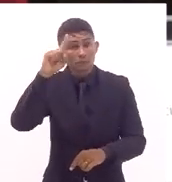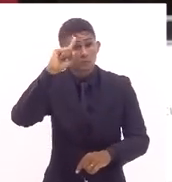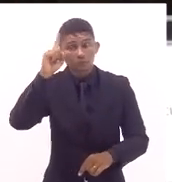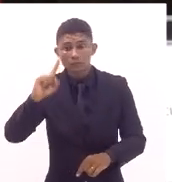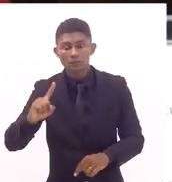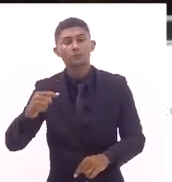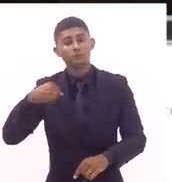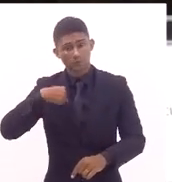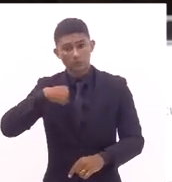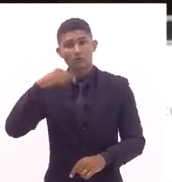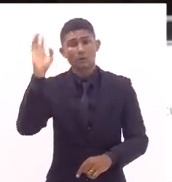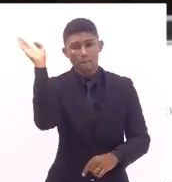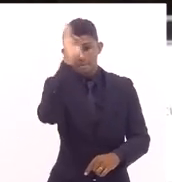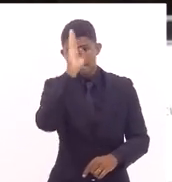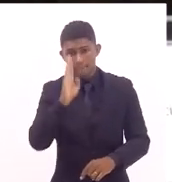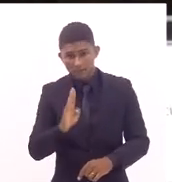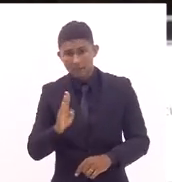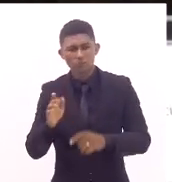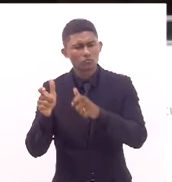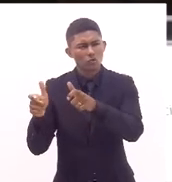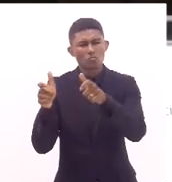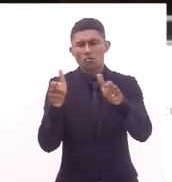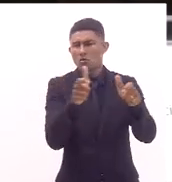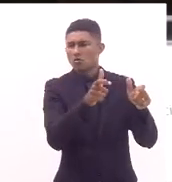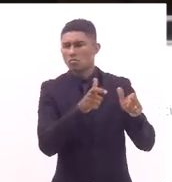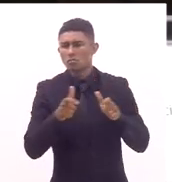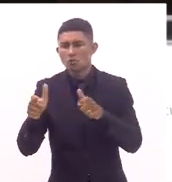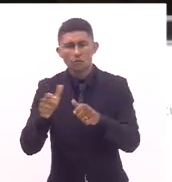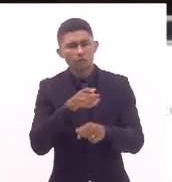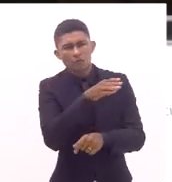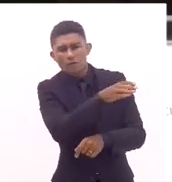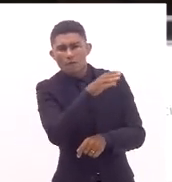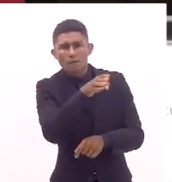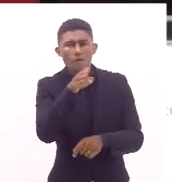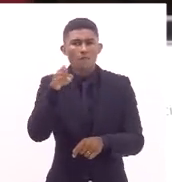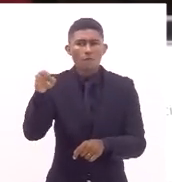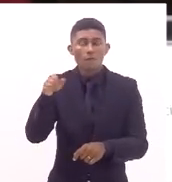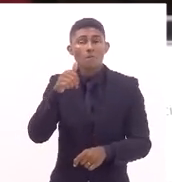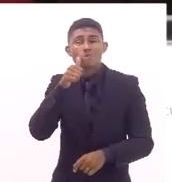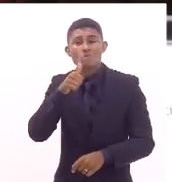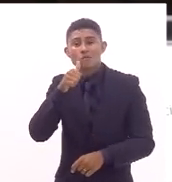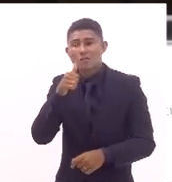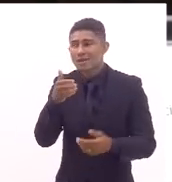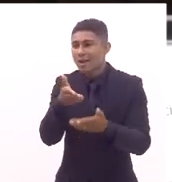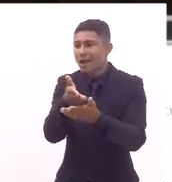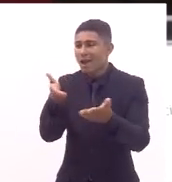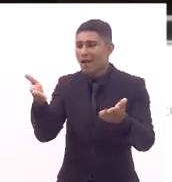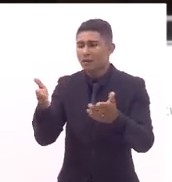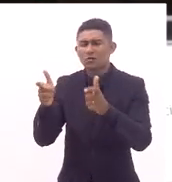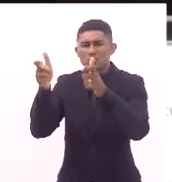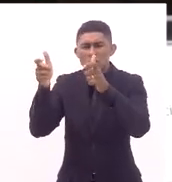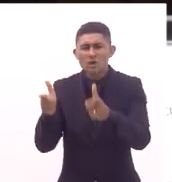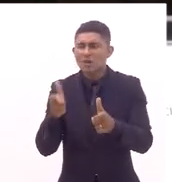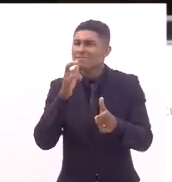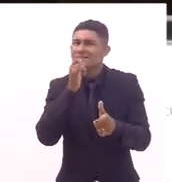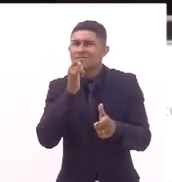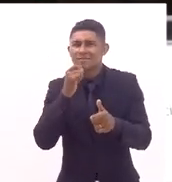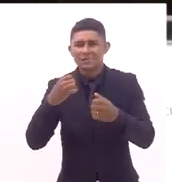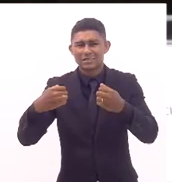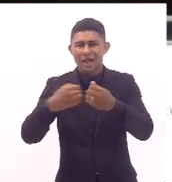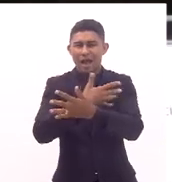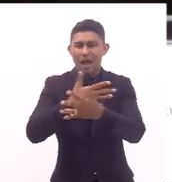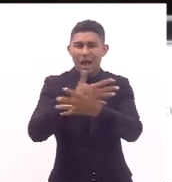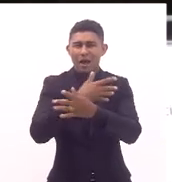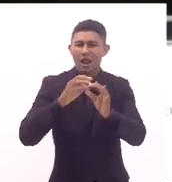eu que percorri esse país por várias vezes do que significa as mulheres no mais longe interior desse país